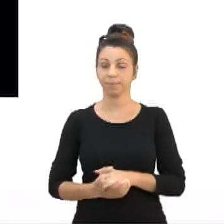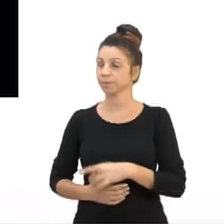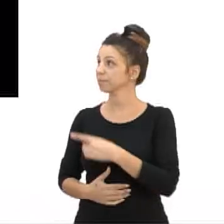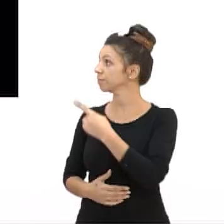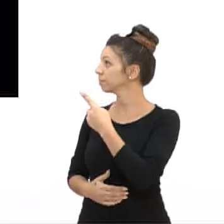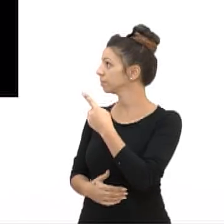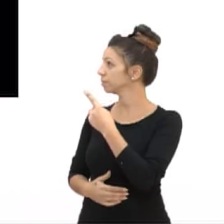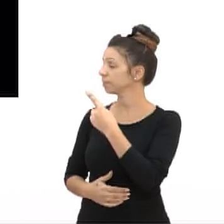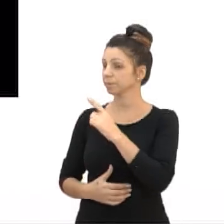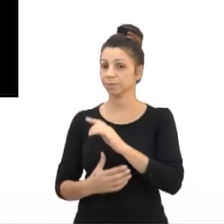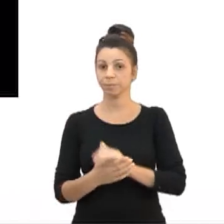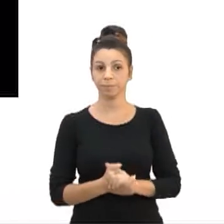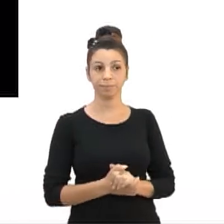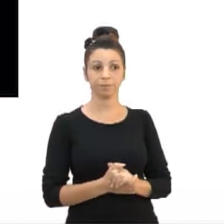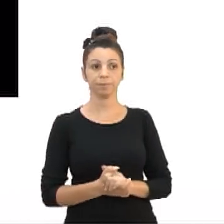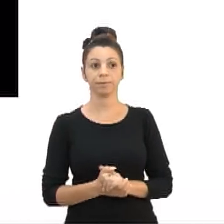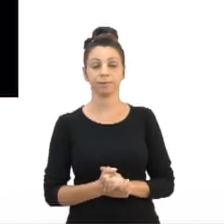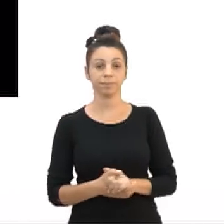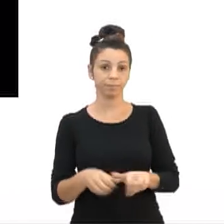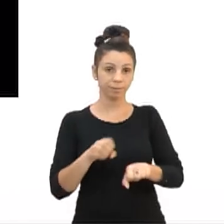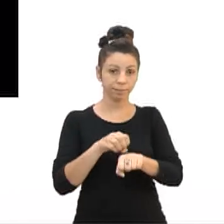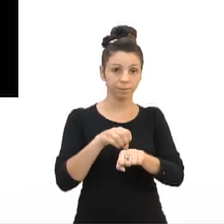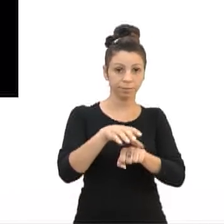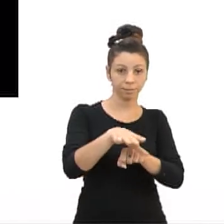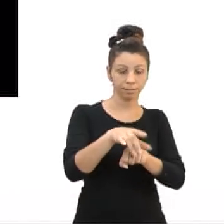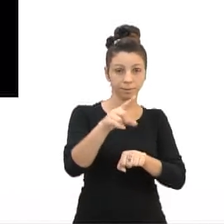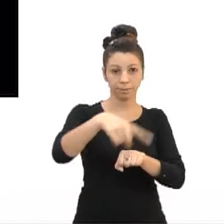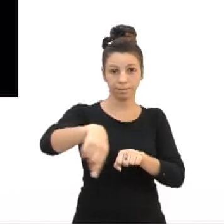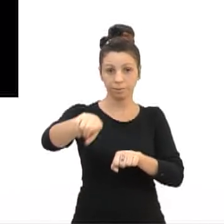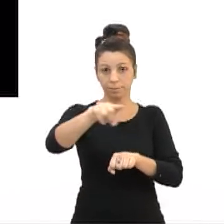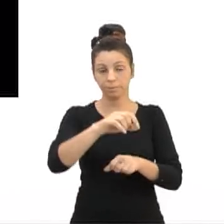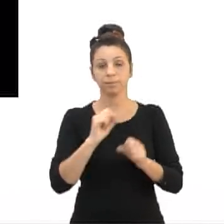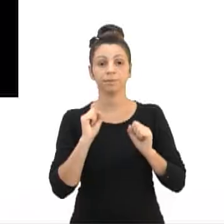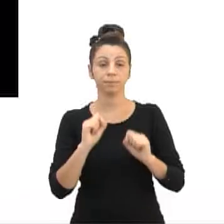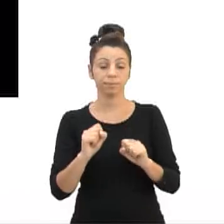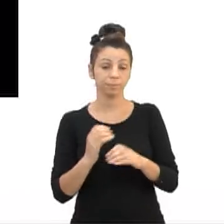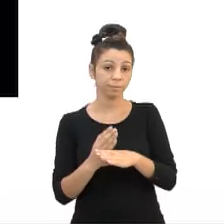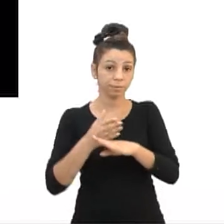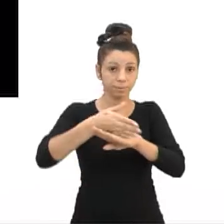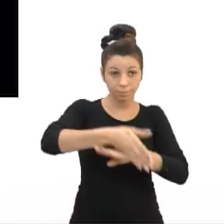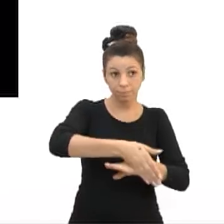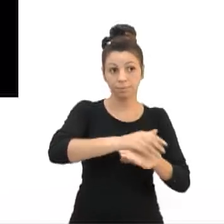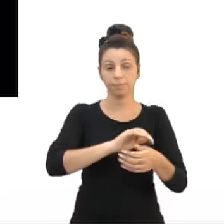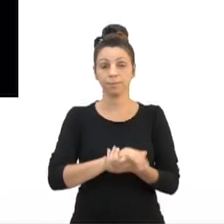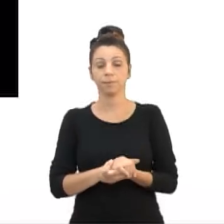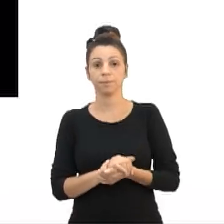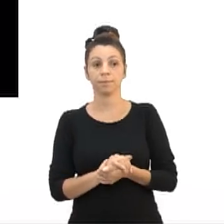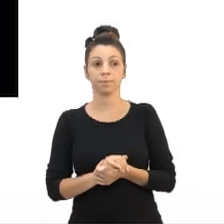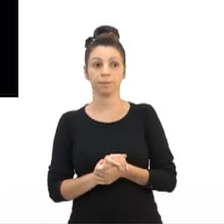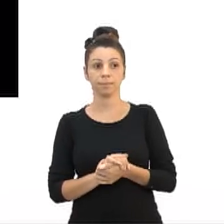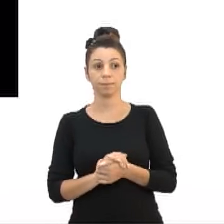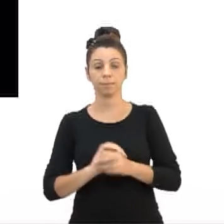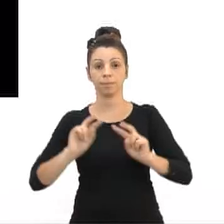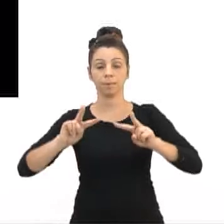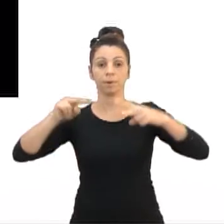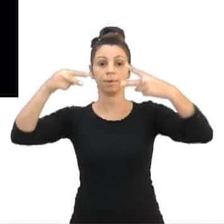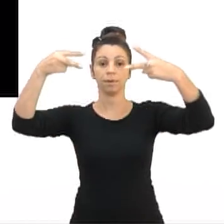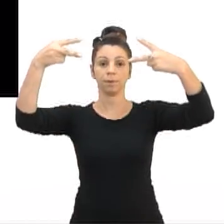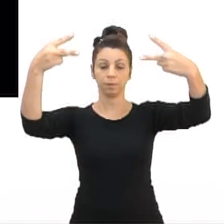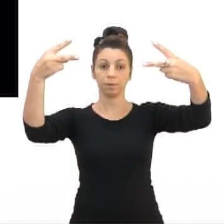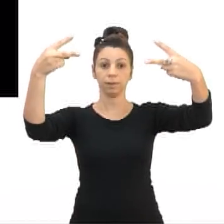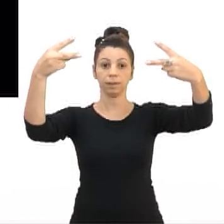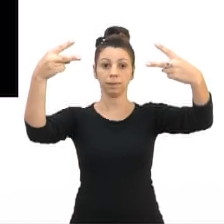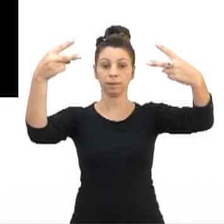Aqui, eu trouxe para vocês uma sugestão, né, que vocês podem acessar lá o Escriba Café, que é um site